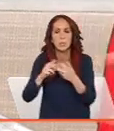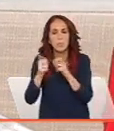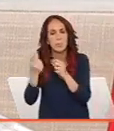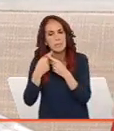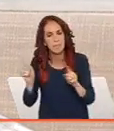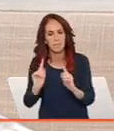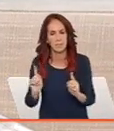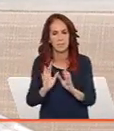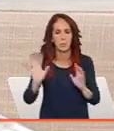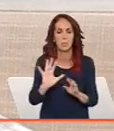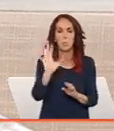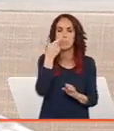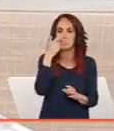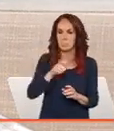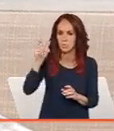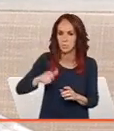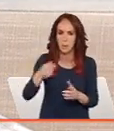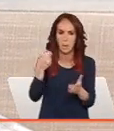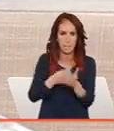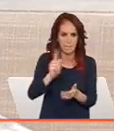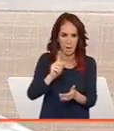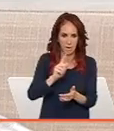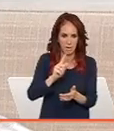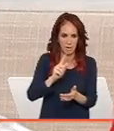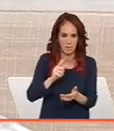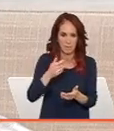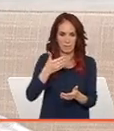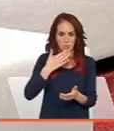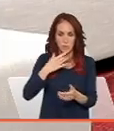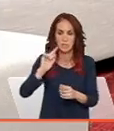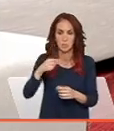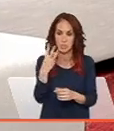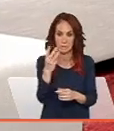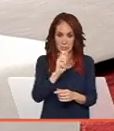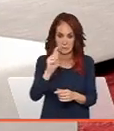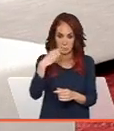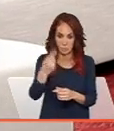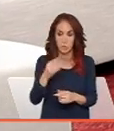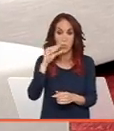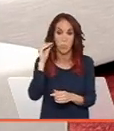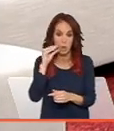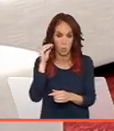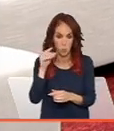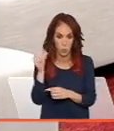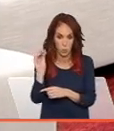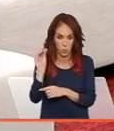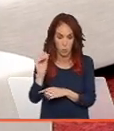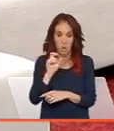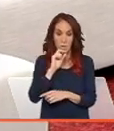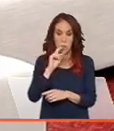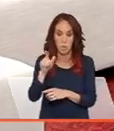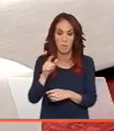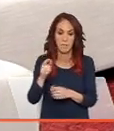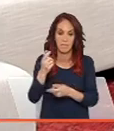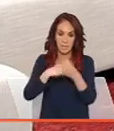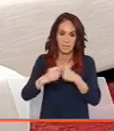Não, é quando as pessoas não pagam o crédito e depois de 3 meses, a banca pode colocar